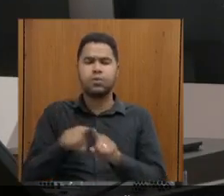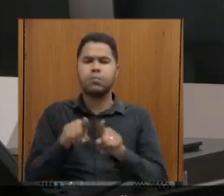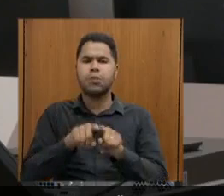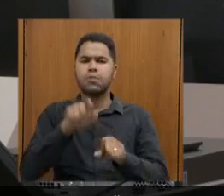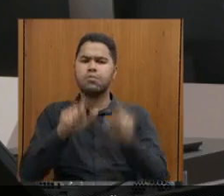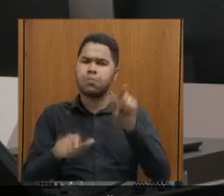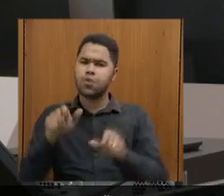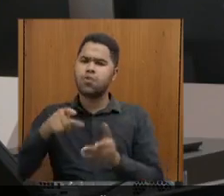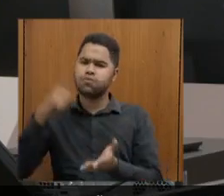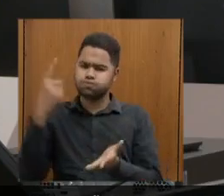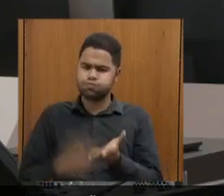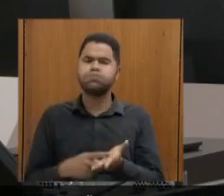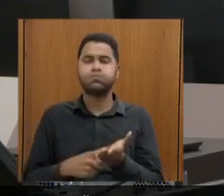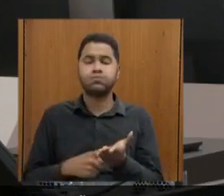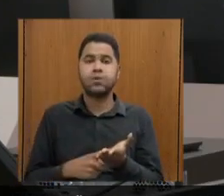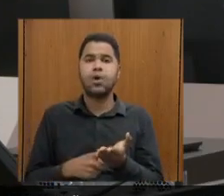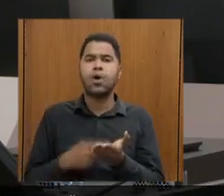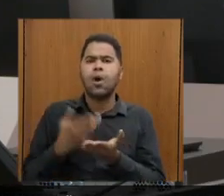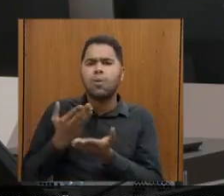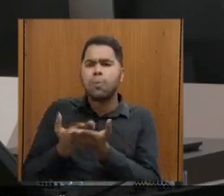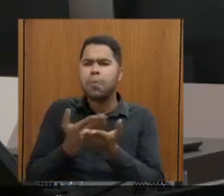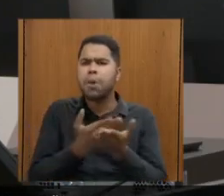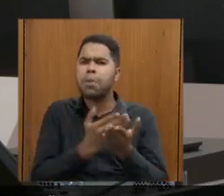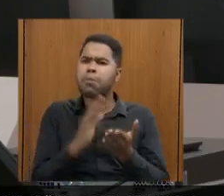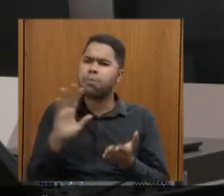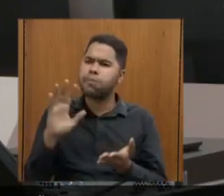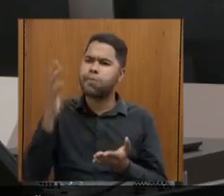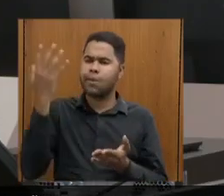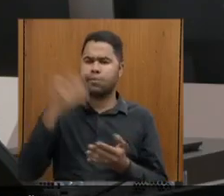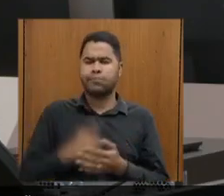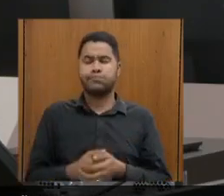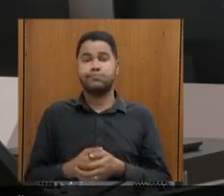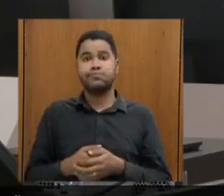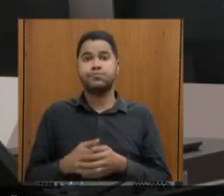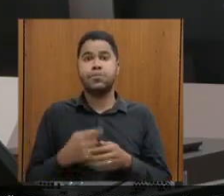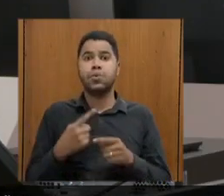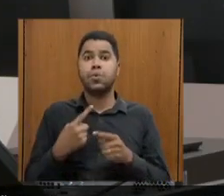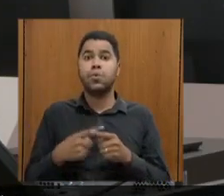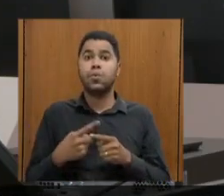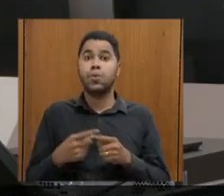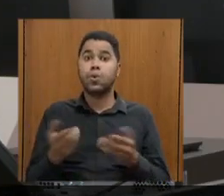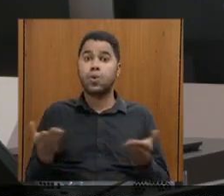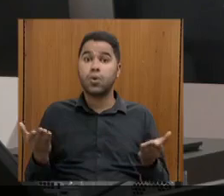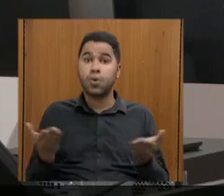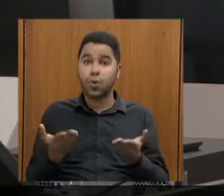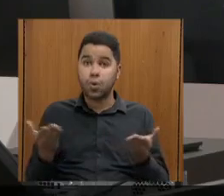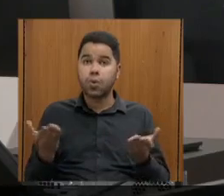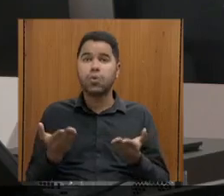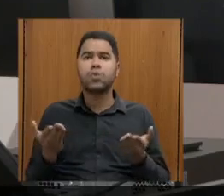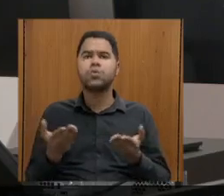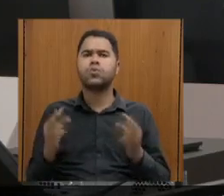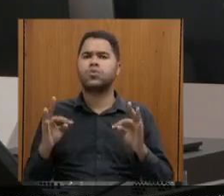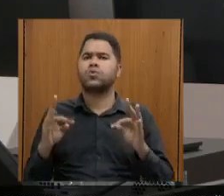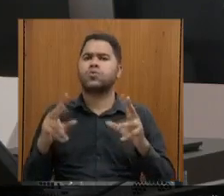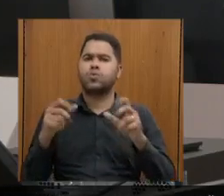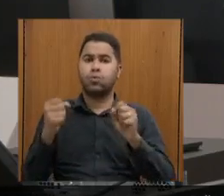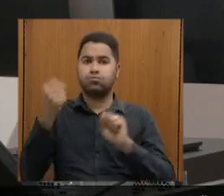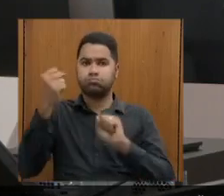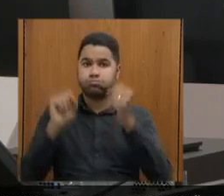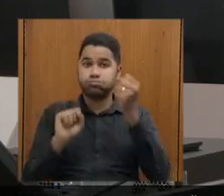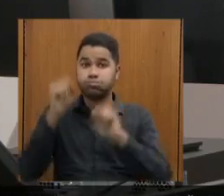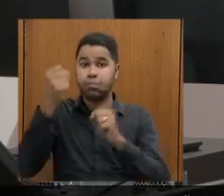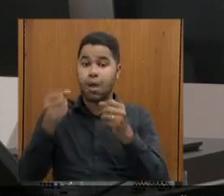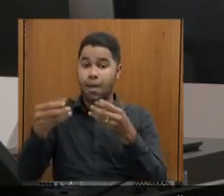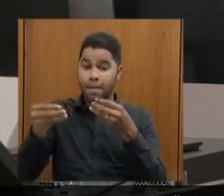comprometeram comigo que iriam estudar a situação porque hoje Toda indústria